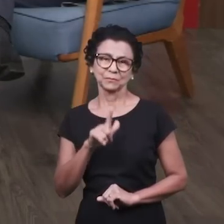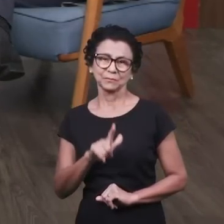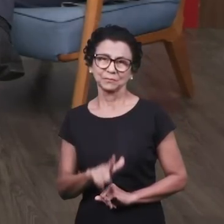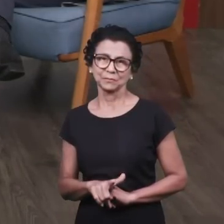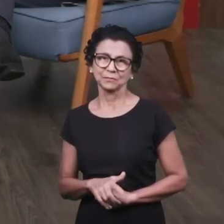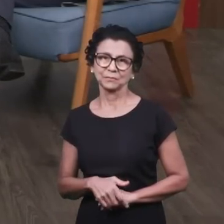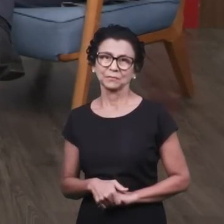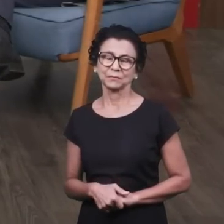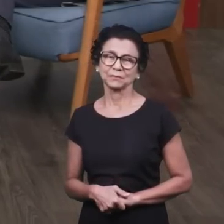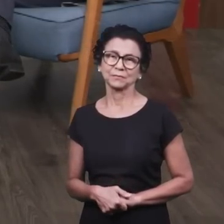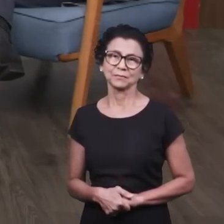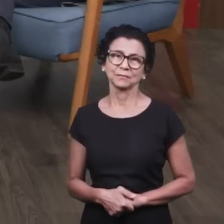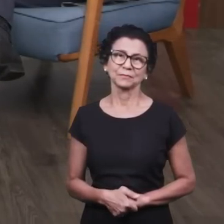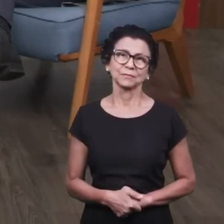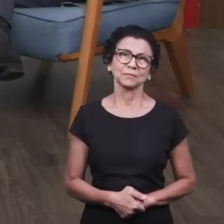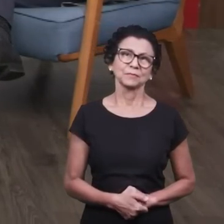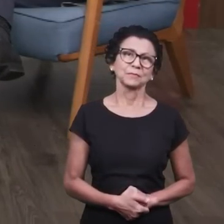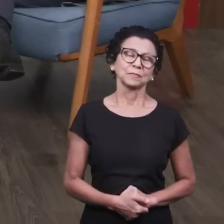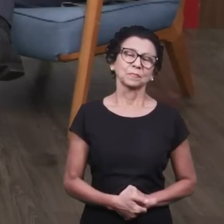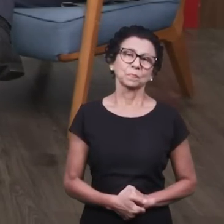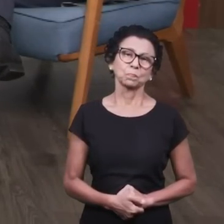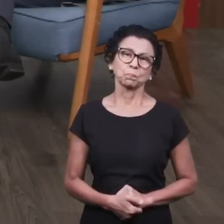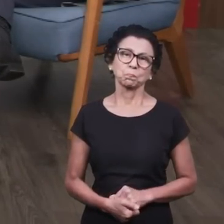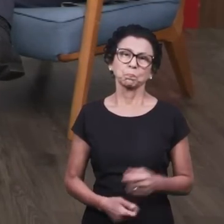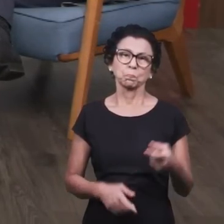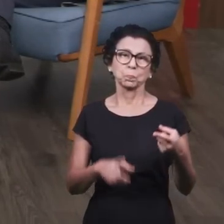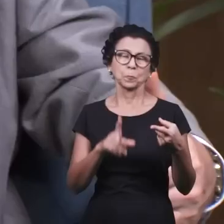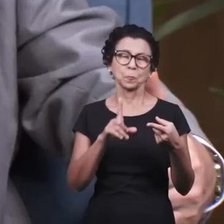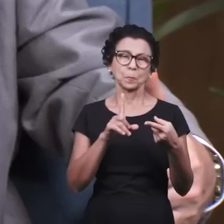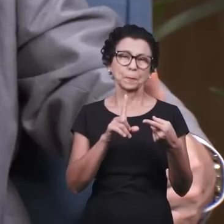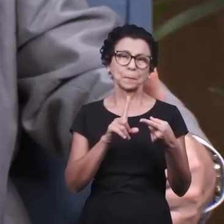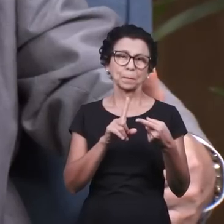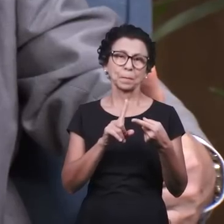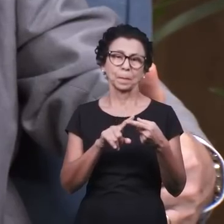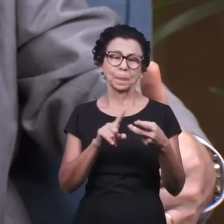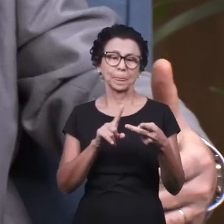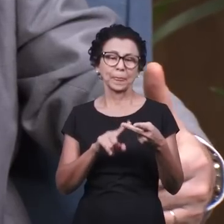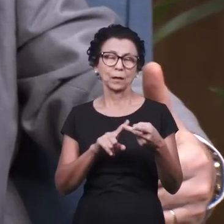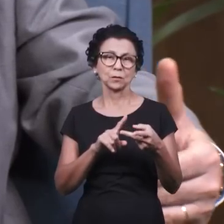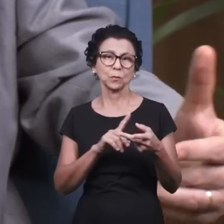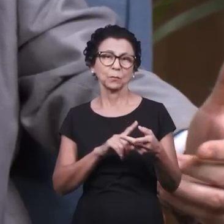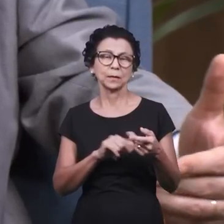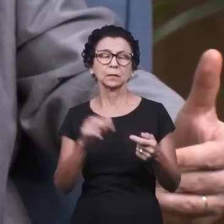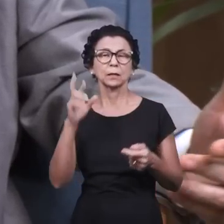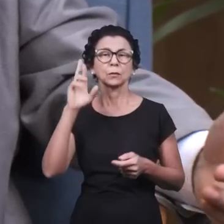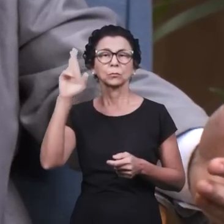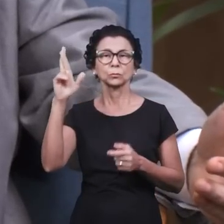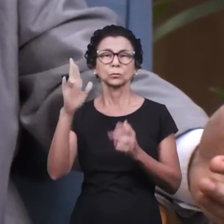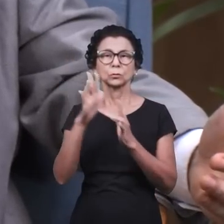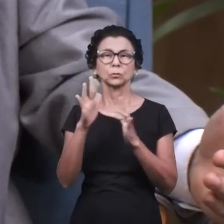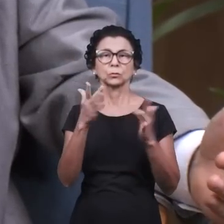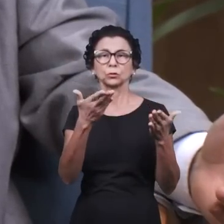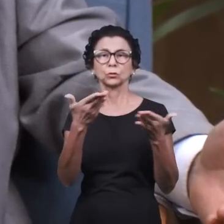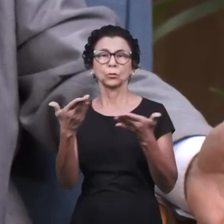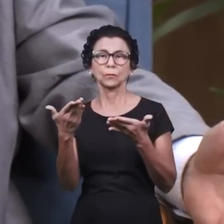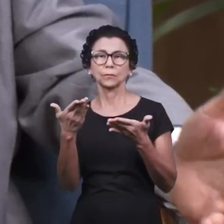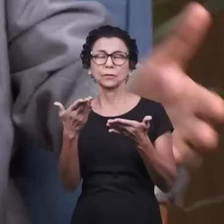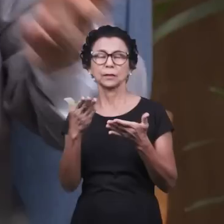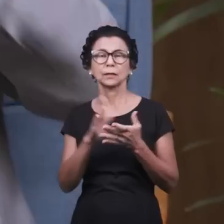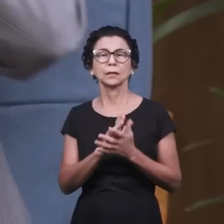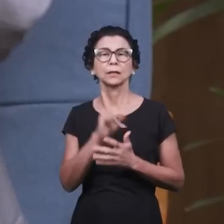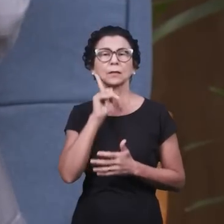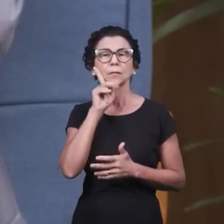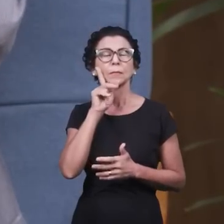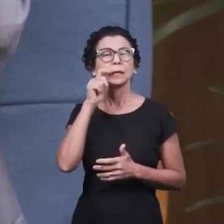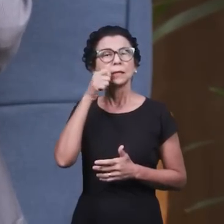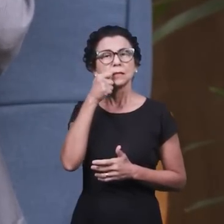comigo. São dois momentos distintos. E nós estamos vivendo esse primeiro momento, né? Ele ceia conosco enquanto aqui estamos e um dia nós vamos ceiar